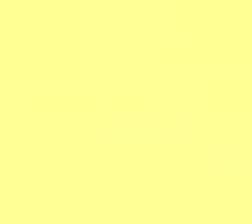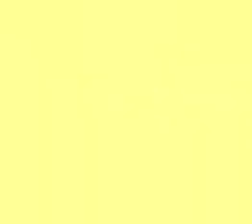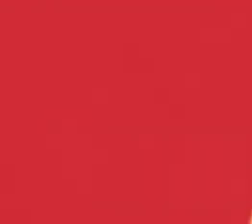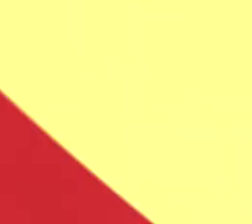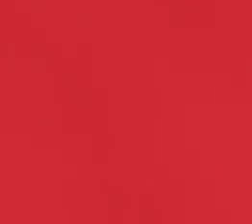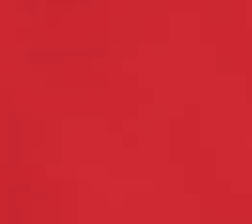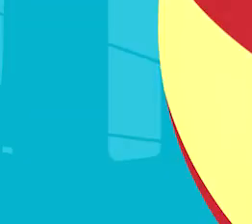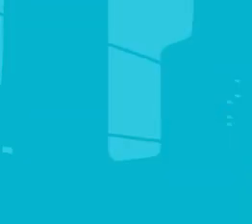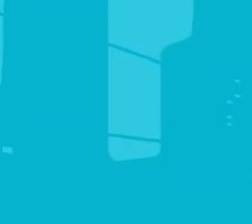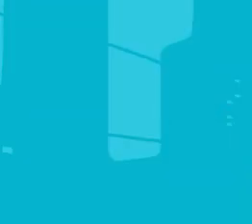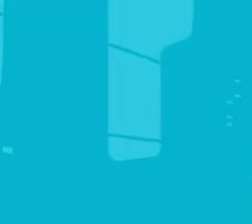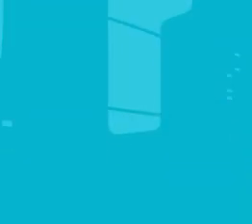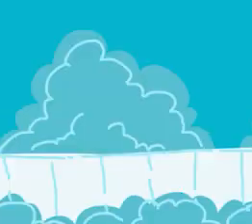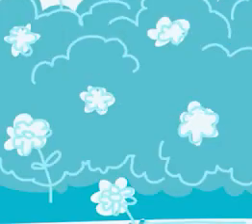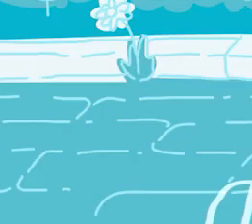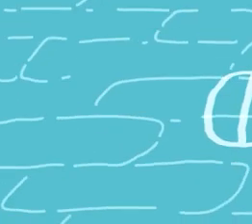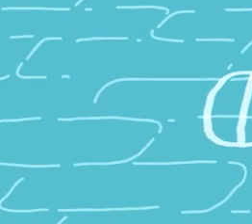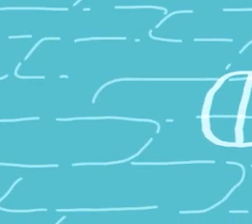1, 2 e 3!